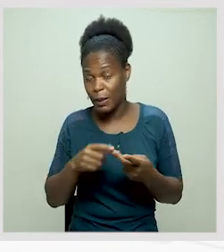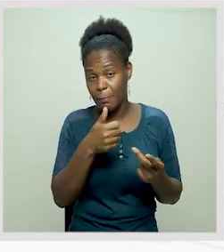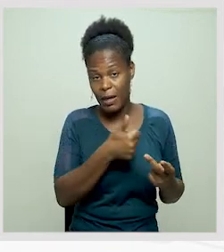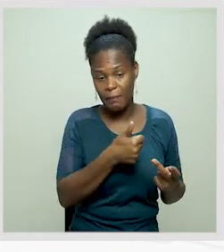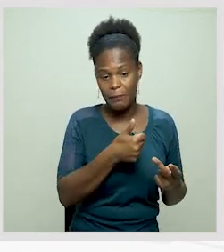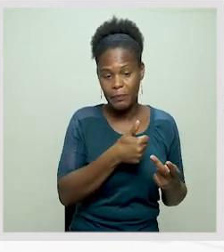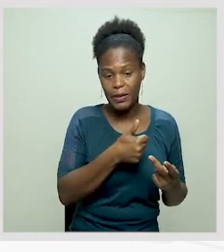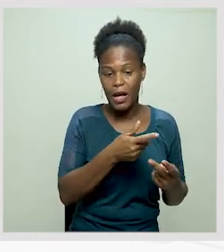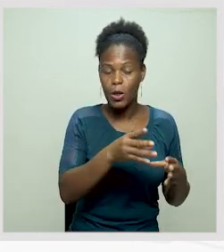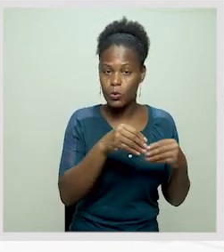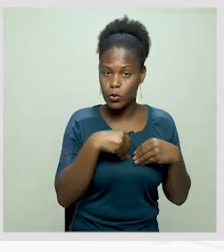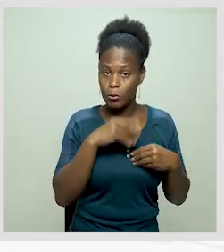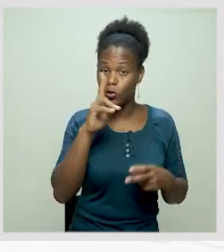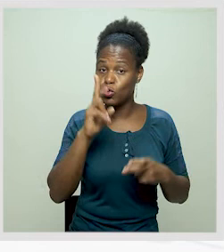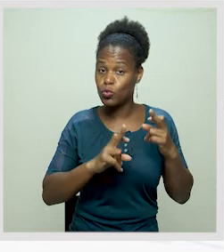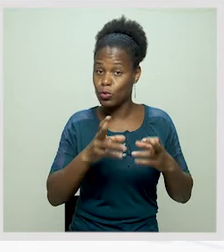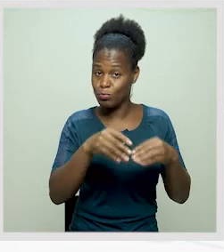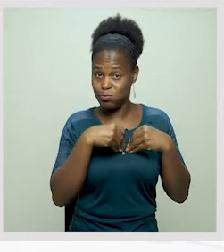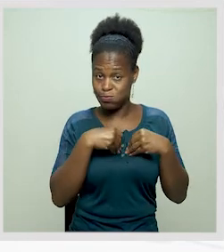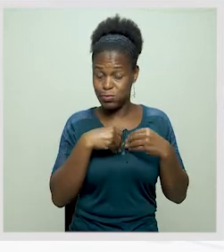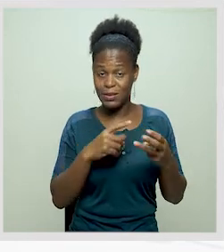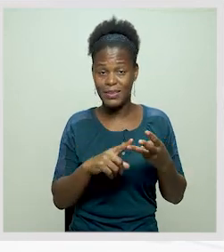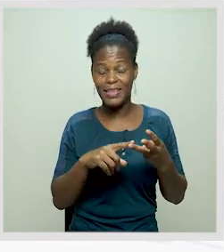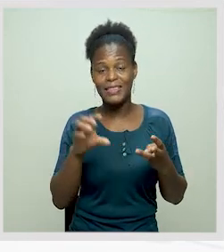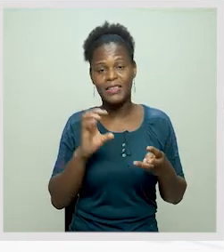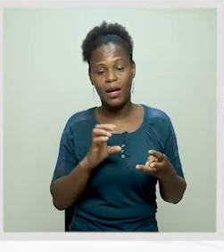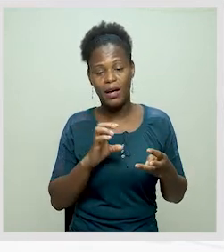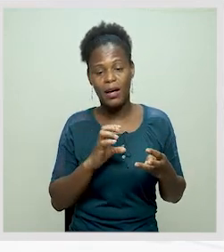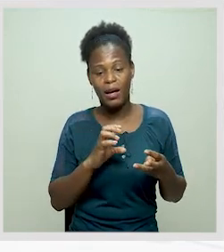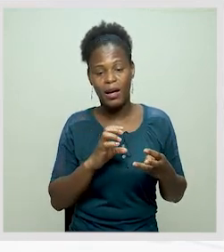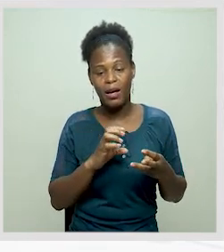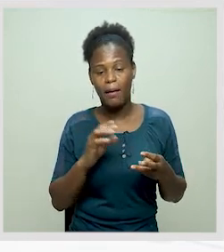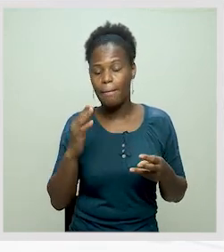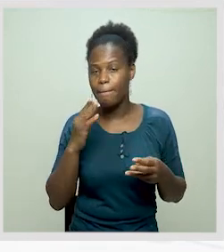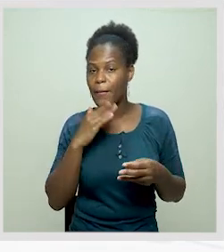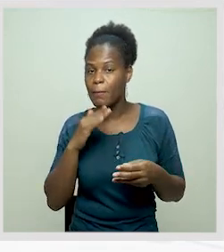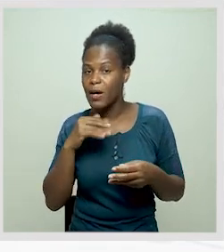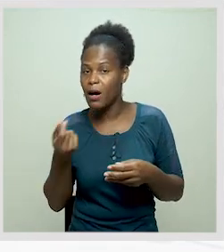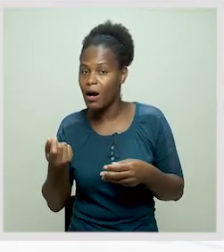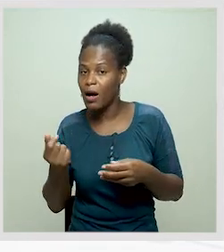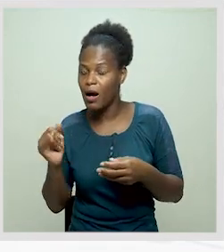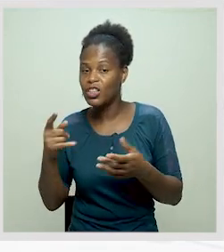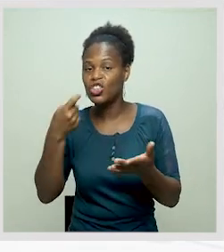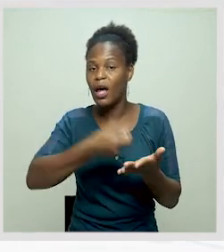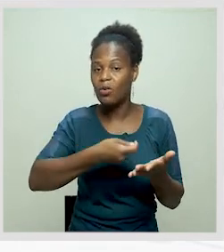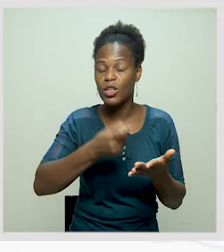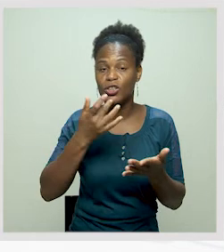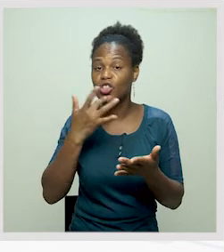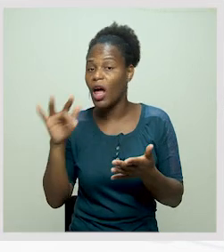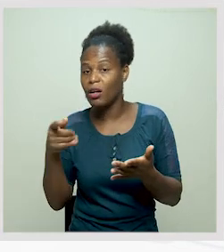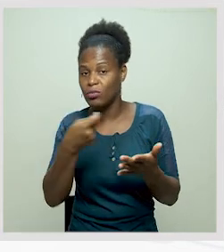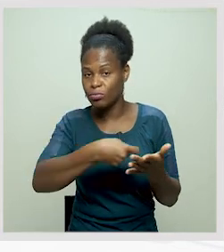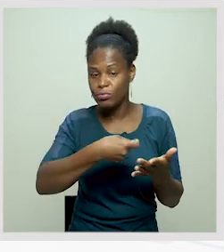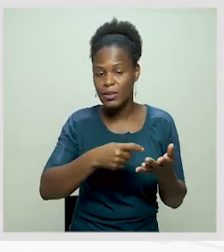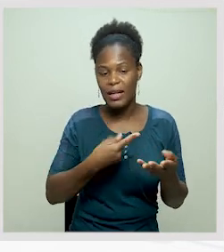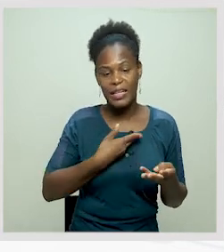Opção B, recebeu um juro. A opção C, recorreu ao investimento externo. E